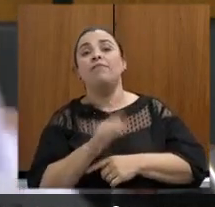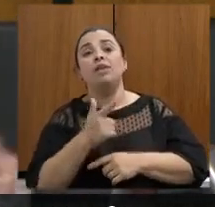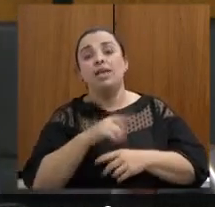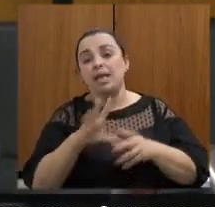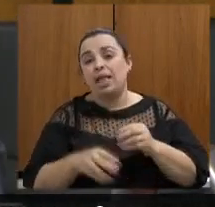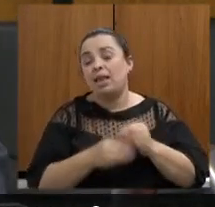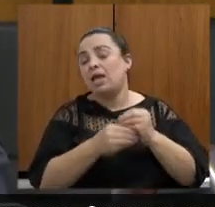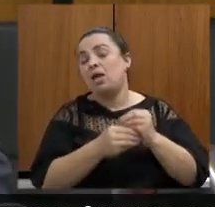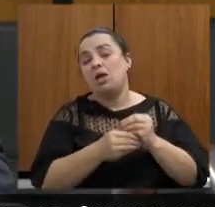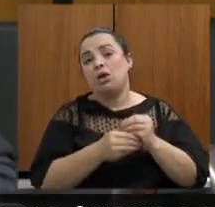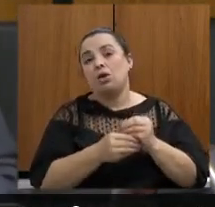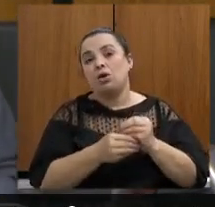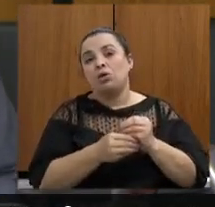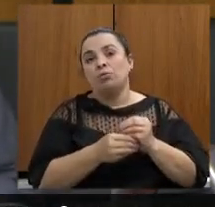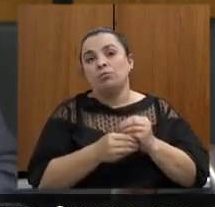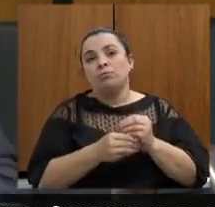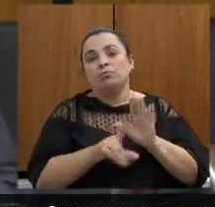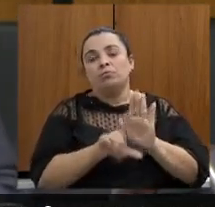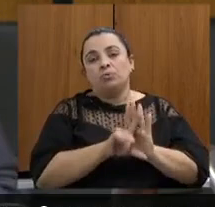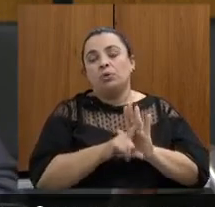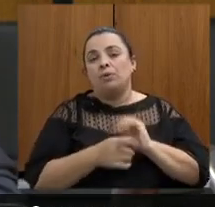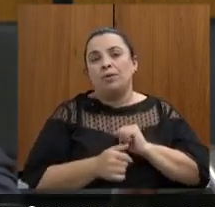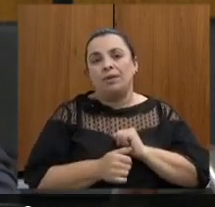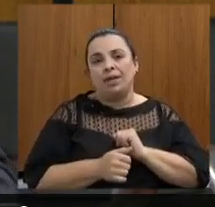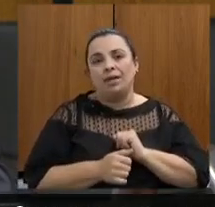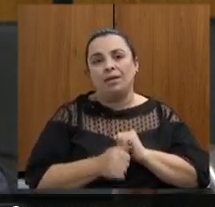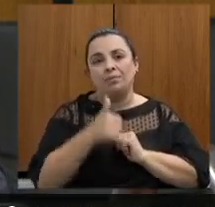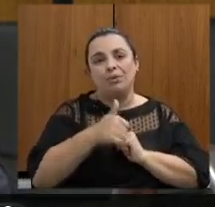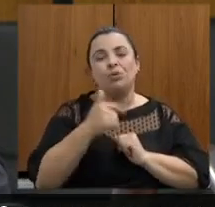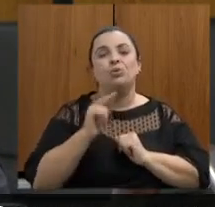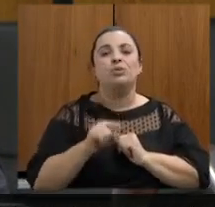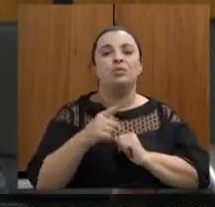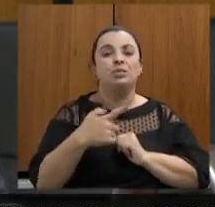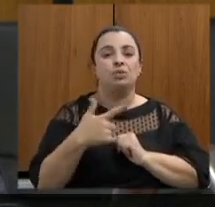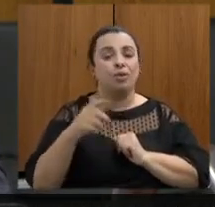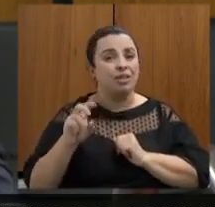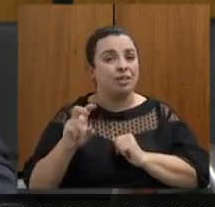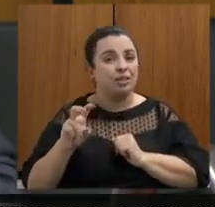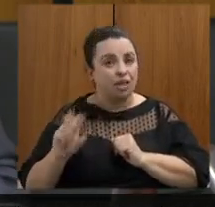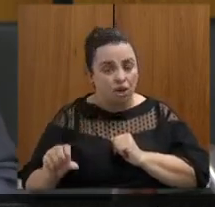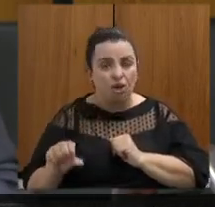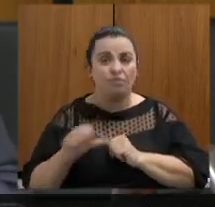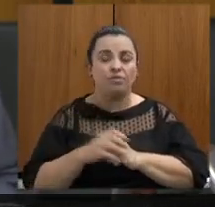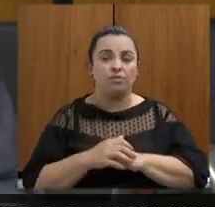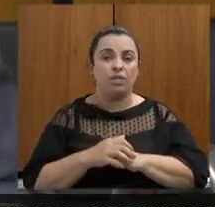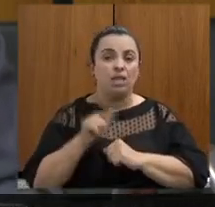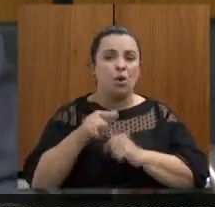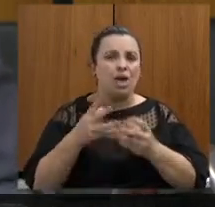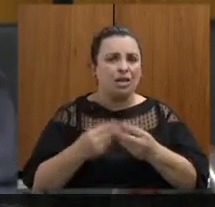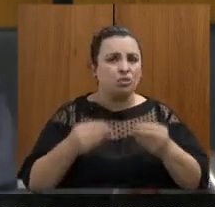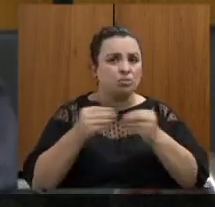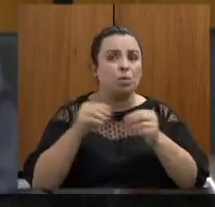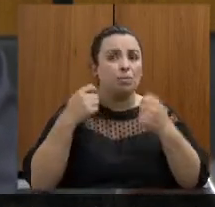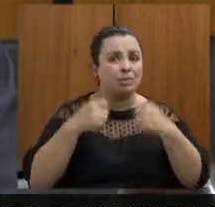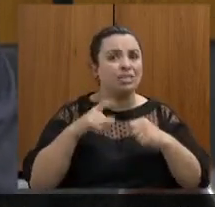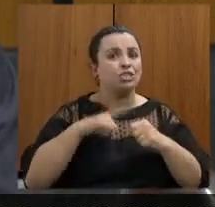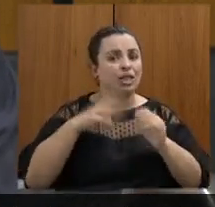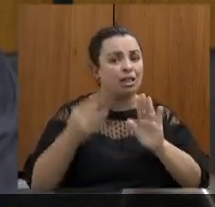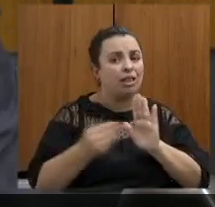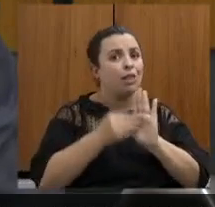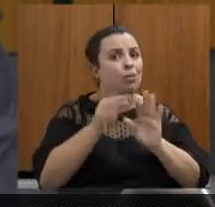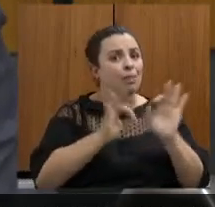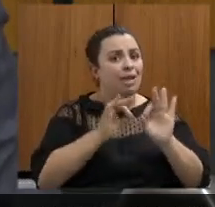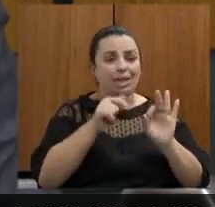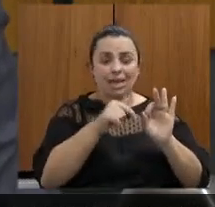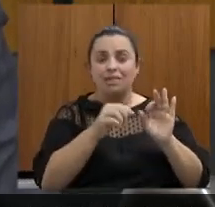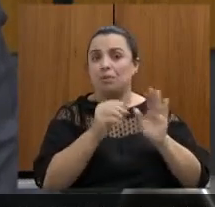complementar nº 179 então para gente falar que tem pode haver compensações essas compensações já tem que tá previsto no plano plano aprovado o que eu entendo que